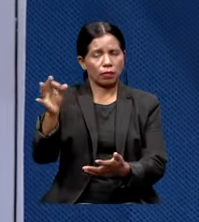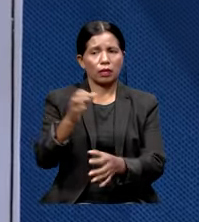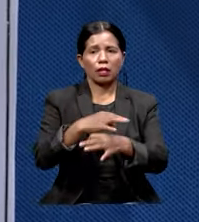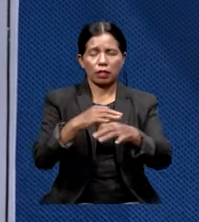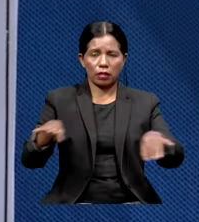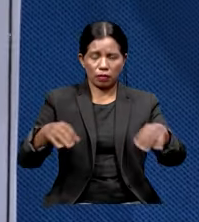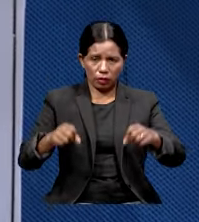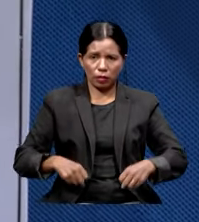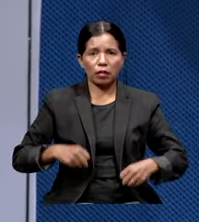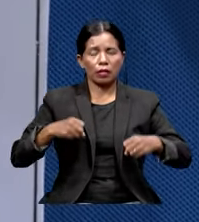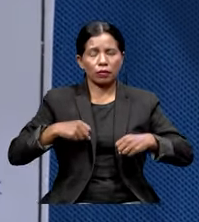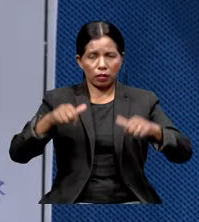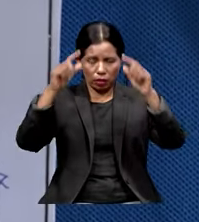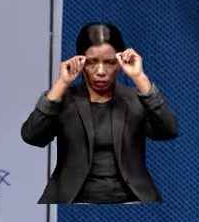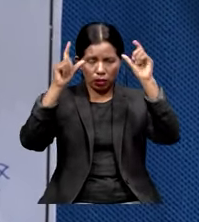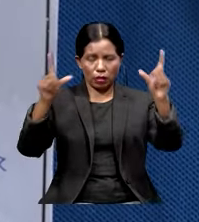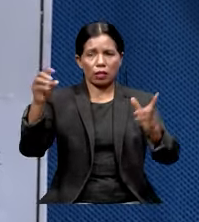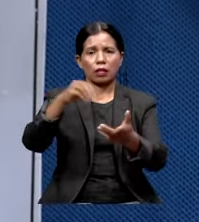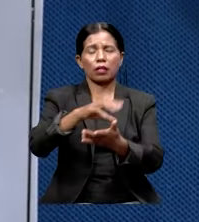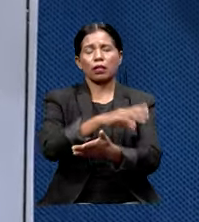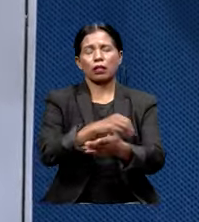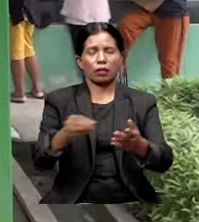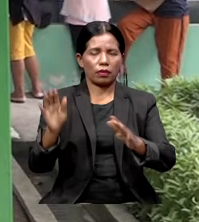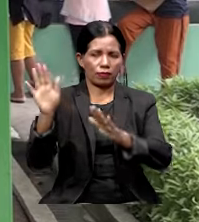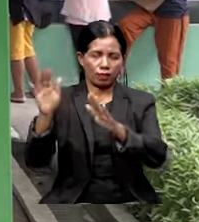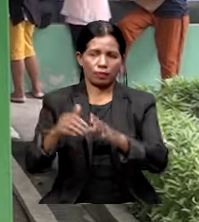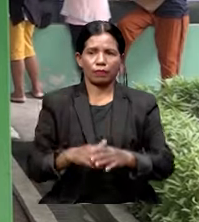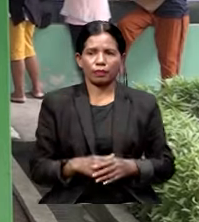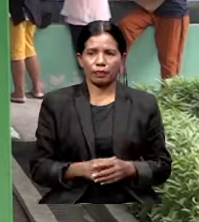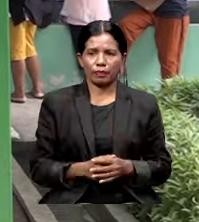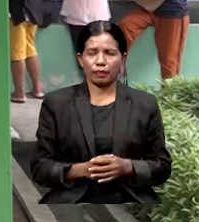serviço saúde e território nacional local no área rural. Equipa cobertura, GMN.